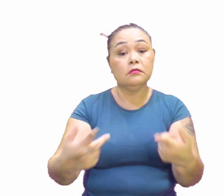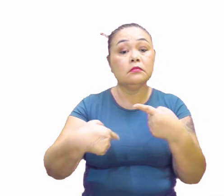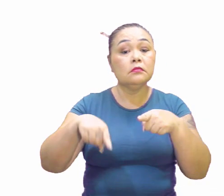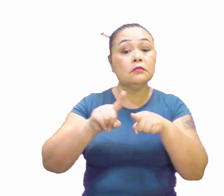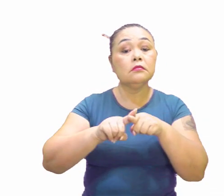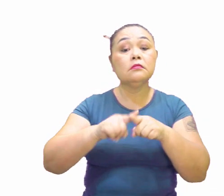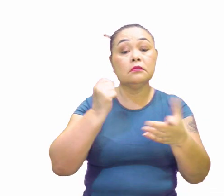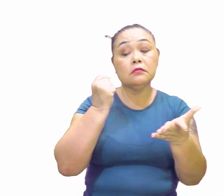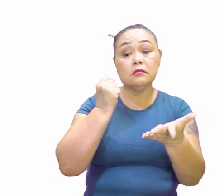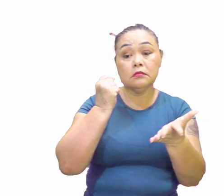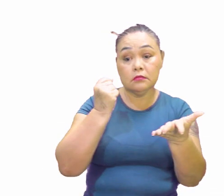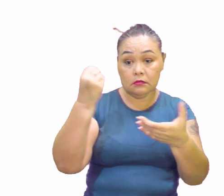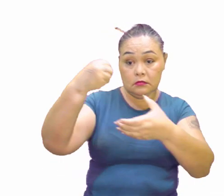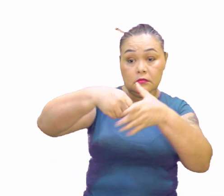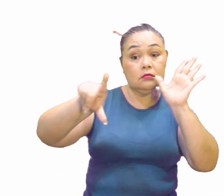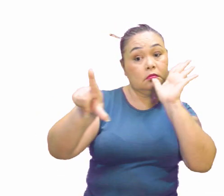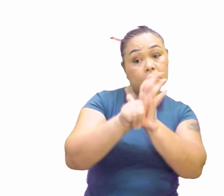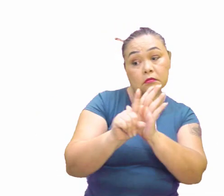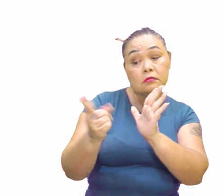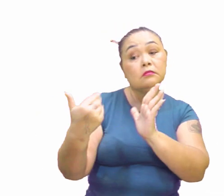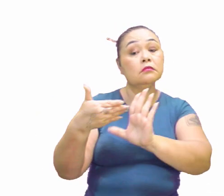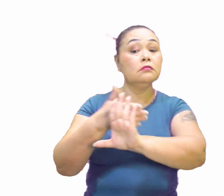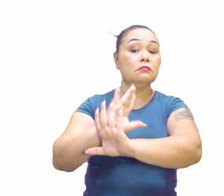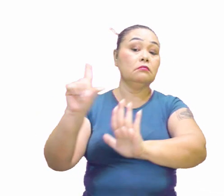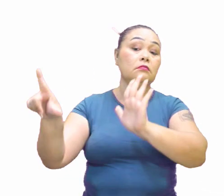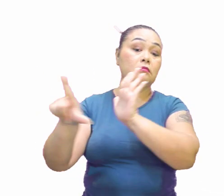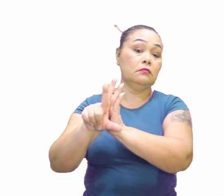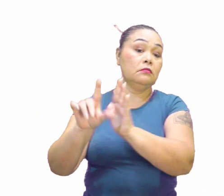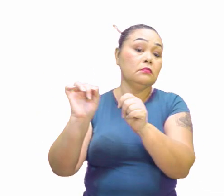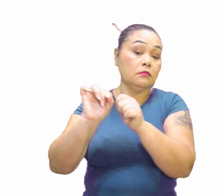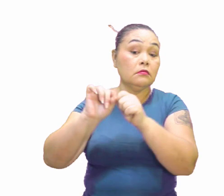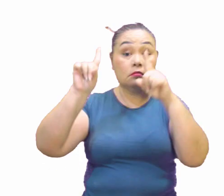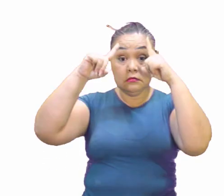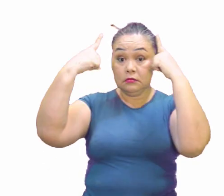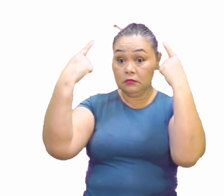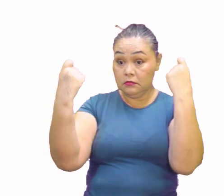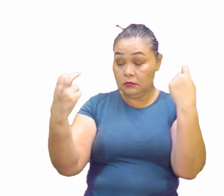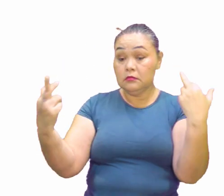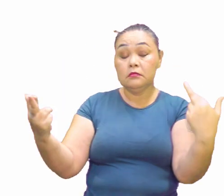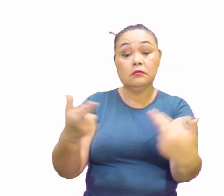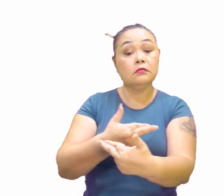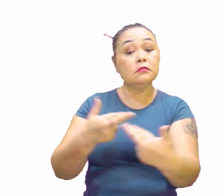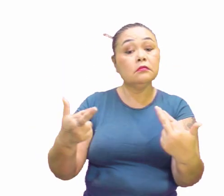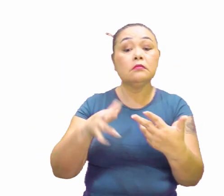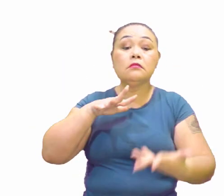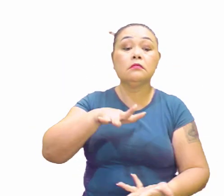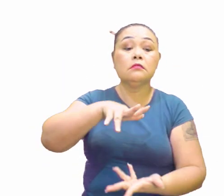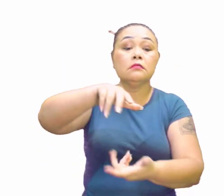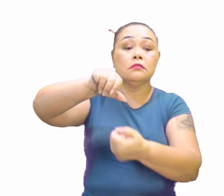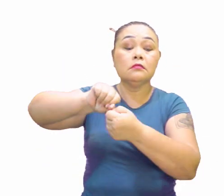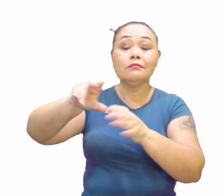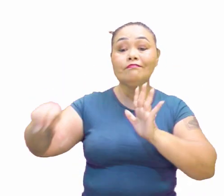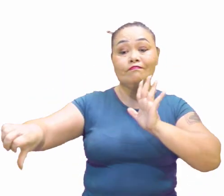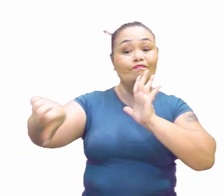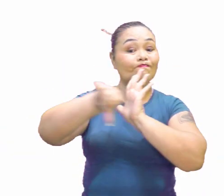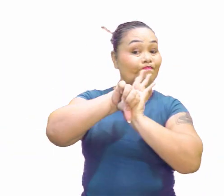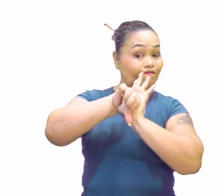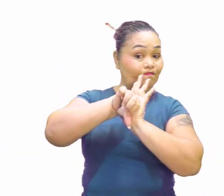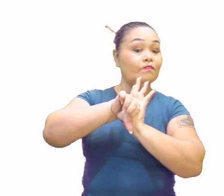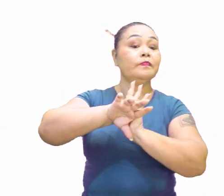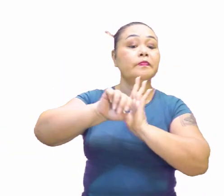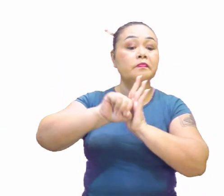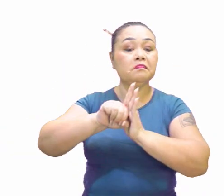tanto lícitas quanto ilícitas. Tais violências têm uma relação com a globalização do crime,